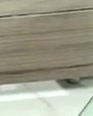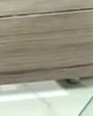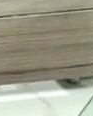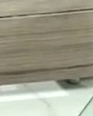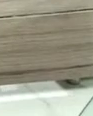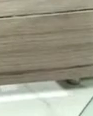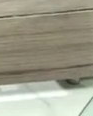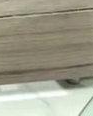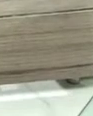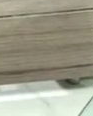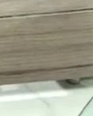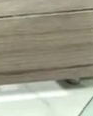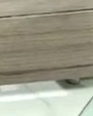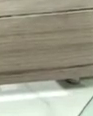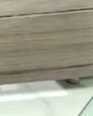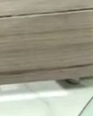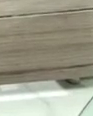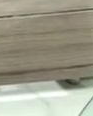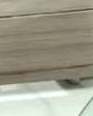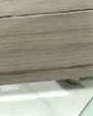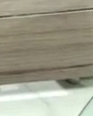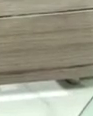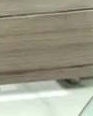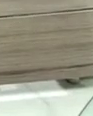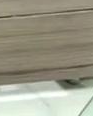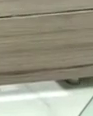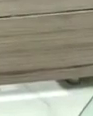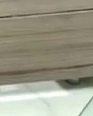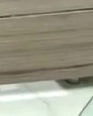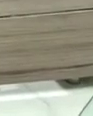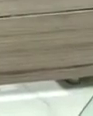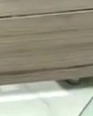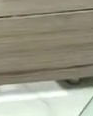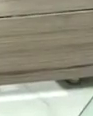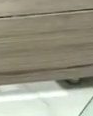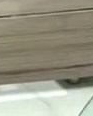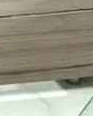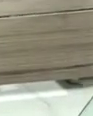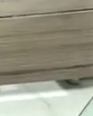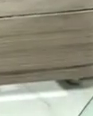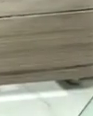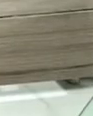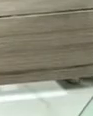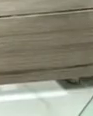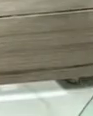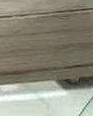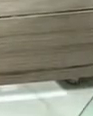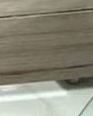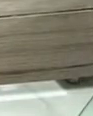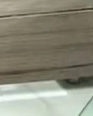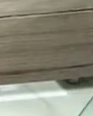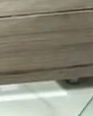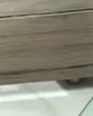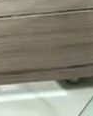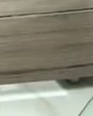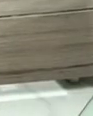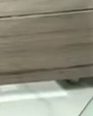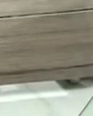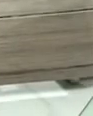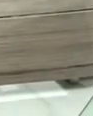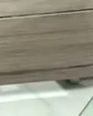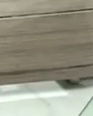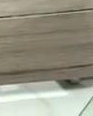básica. Às vezes a gente fala em unidade de saúde, muitas vezes se confunde com UPA, com Márcio Marinho. Essa parte nós já visitamos alguns desses setores